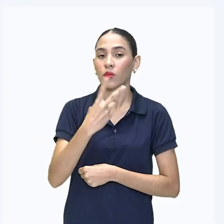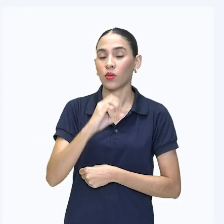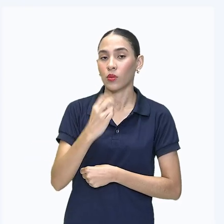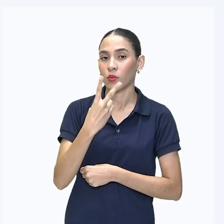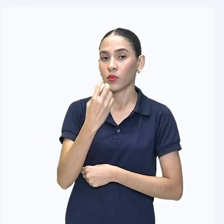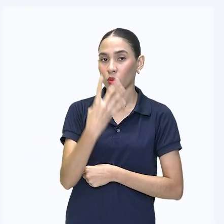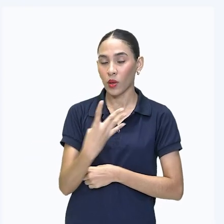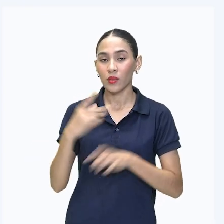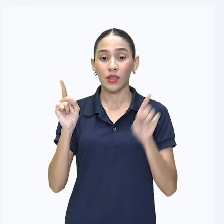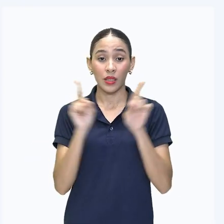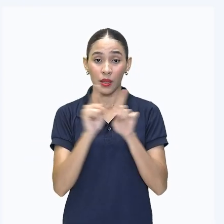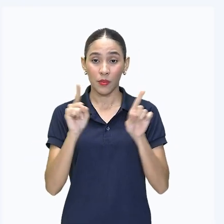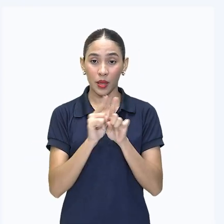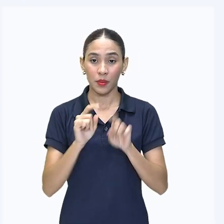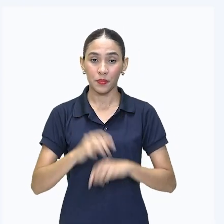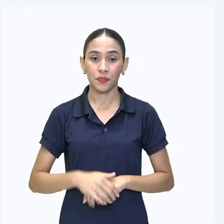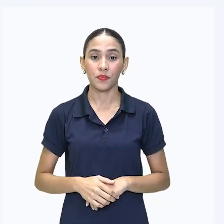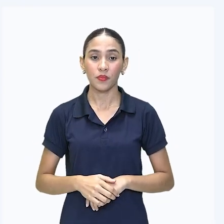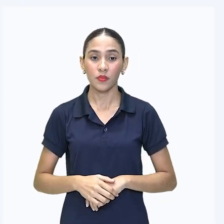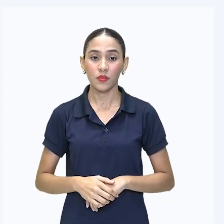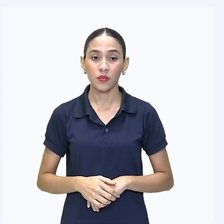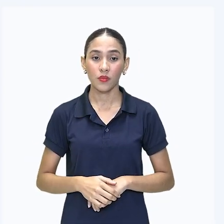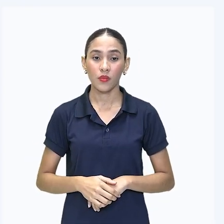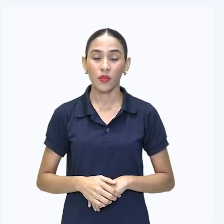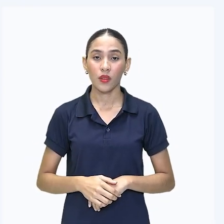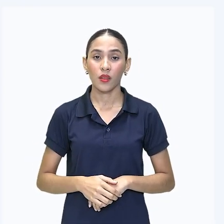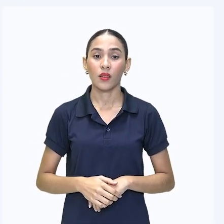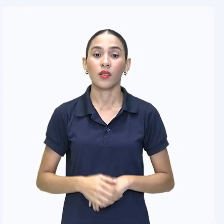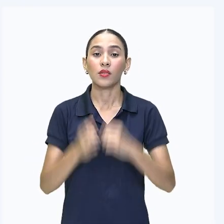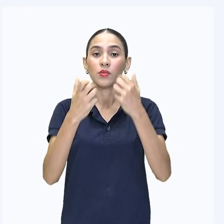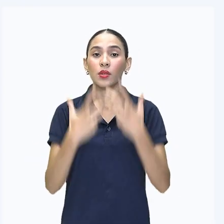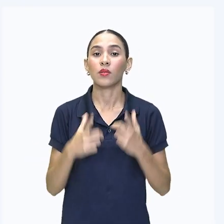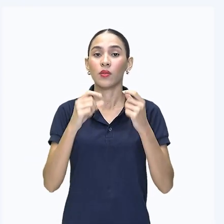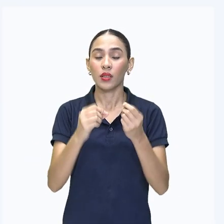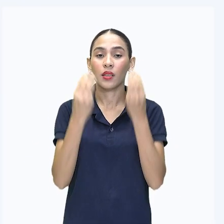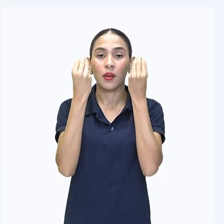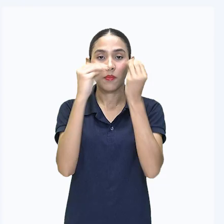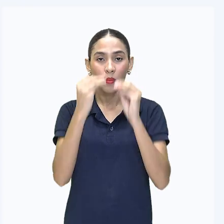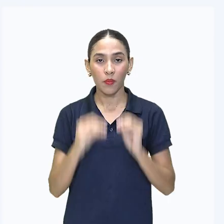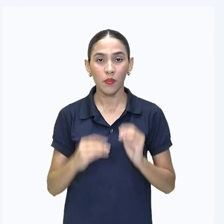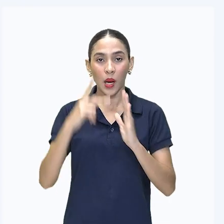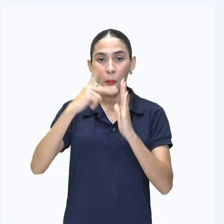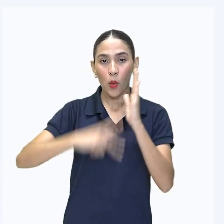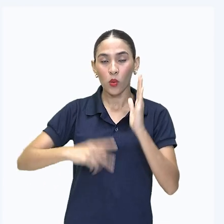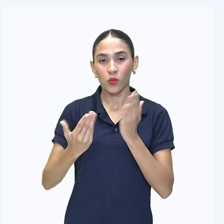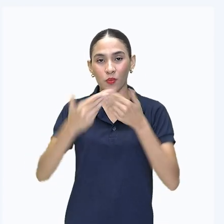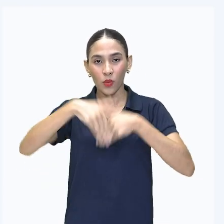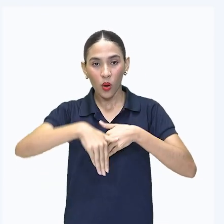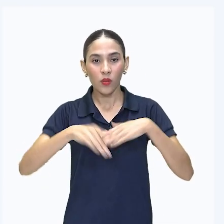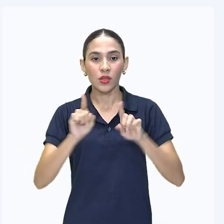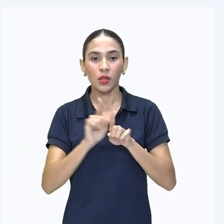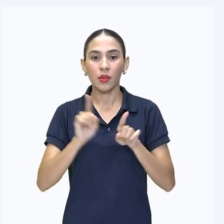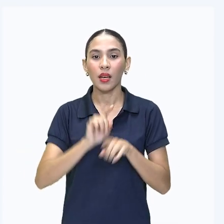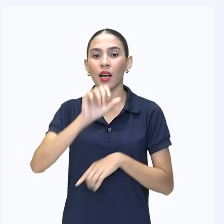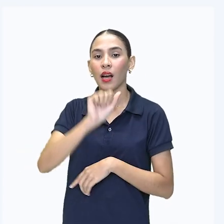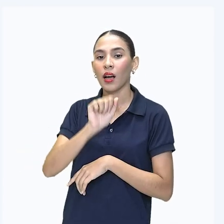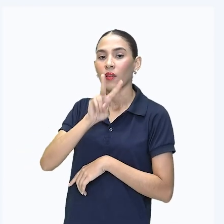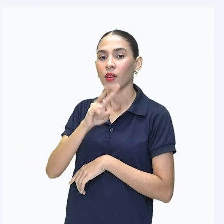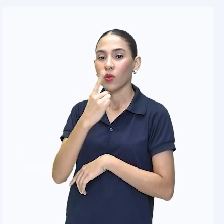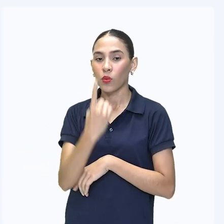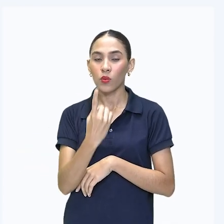2024 também, né? A instrução normativa prevê, né, que o lançamento de notas da